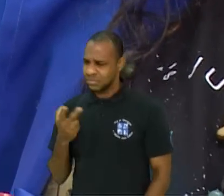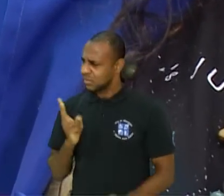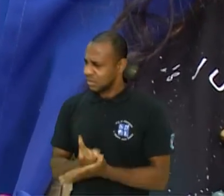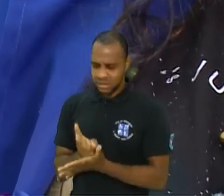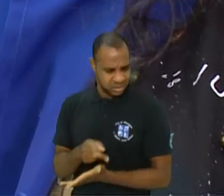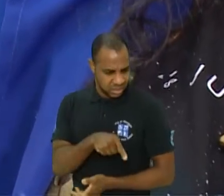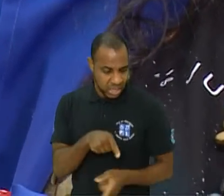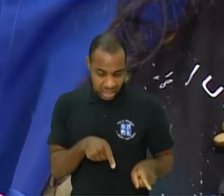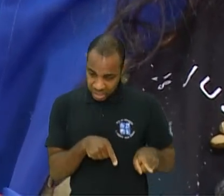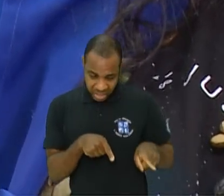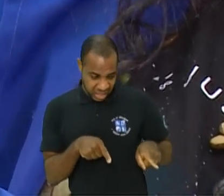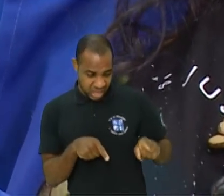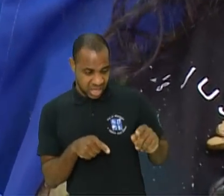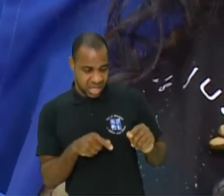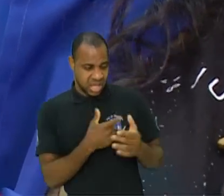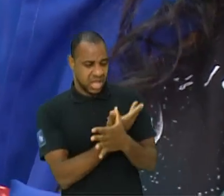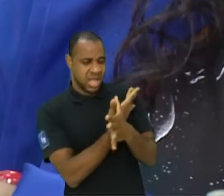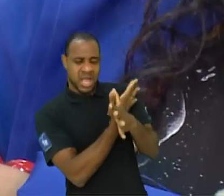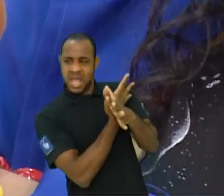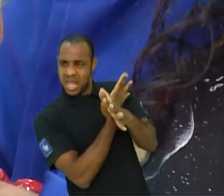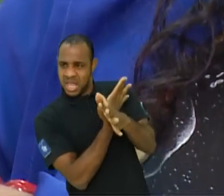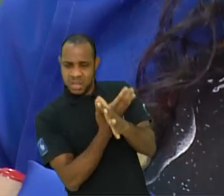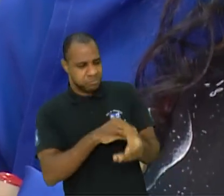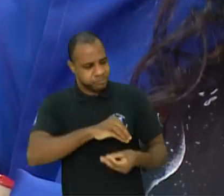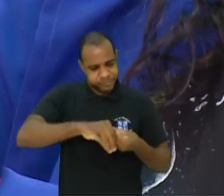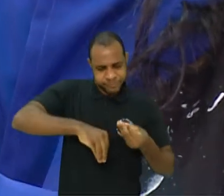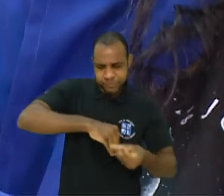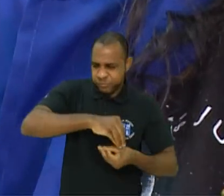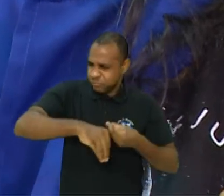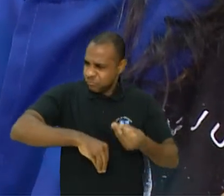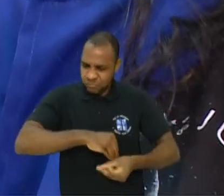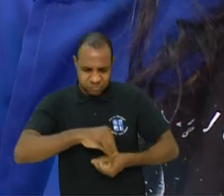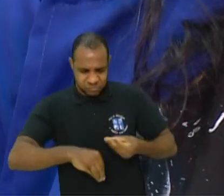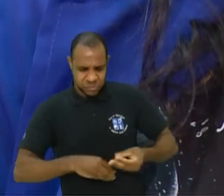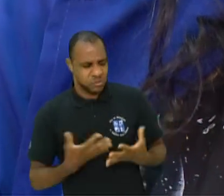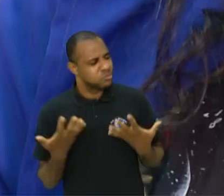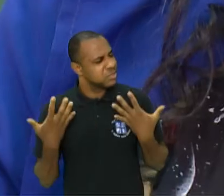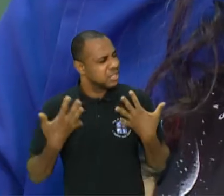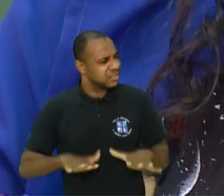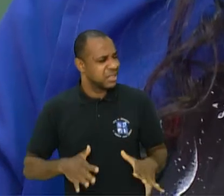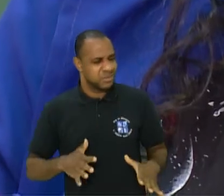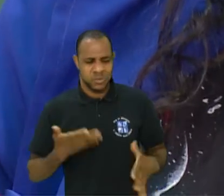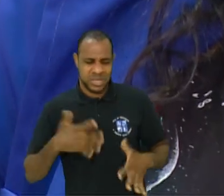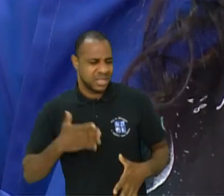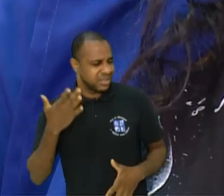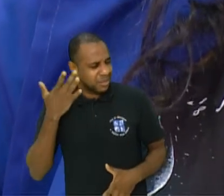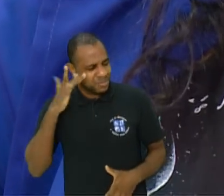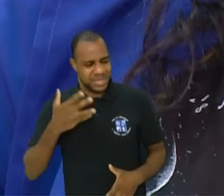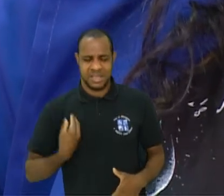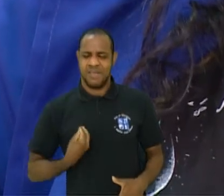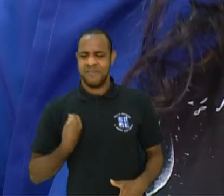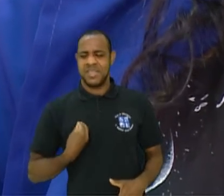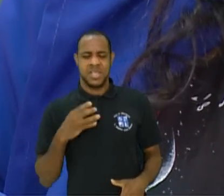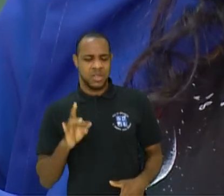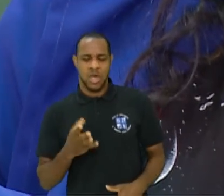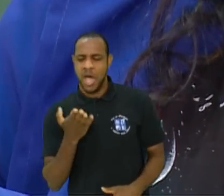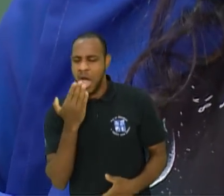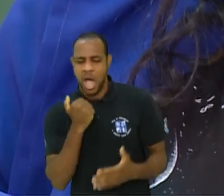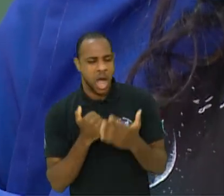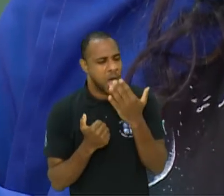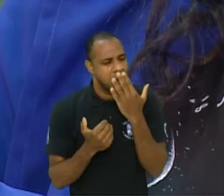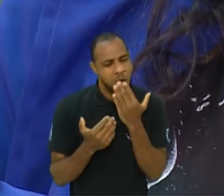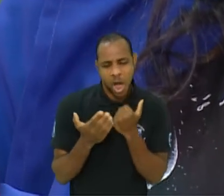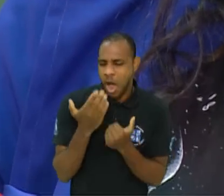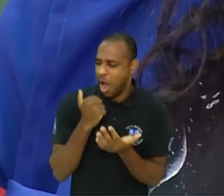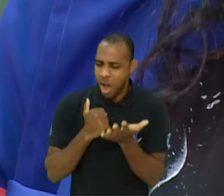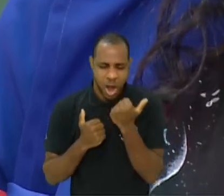essa águia aí, ó, se juntou com as galinhas e não quer saber mais nada da vida. Só comer os